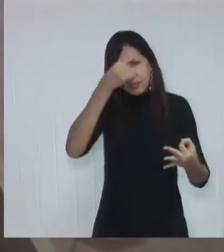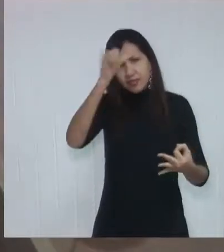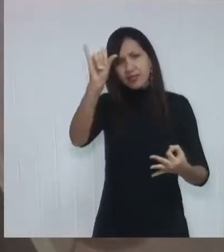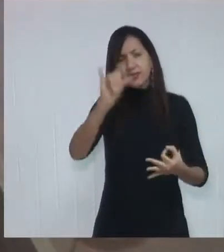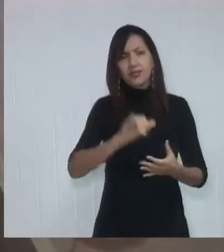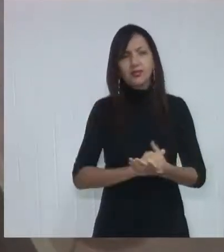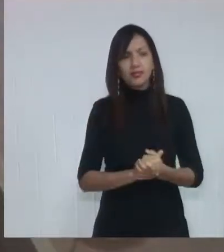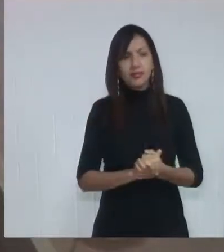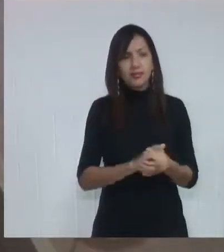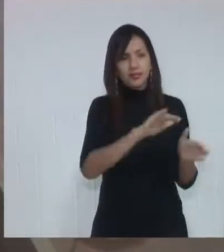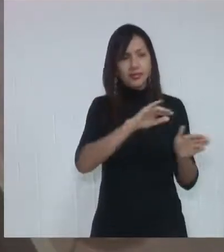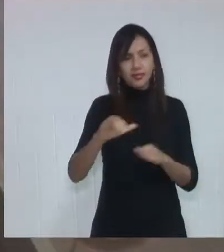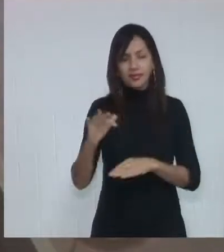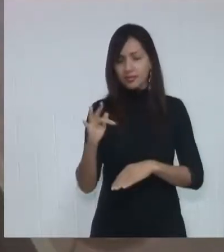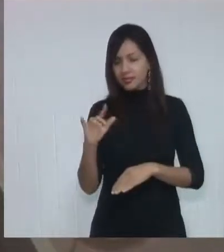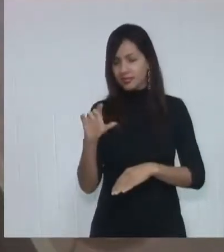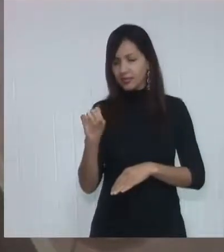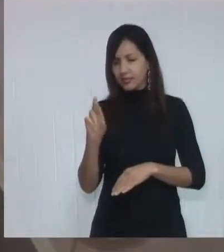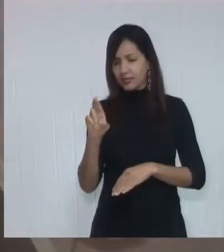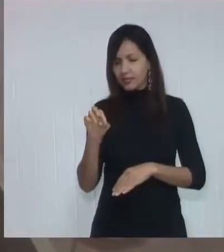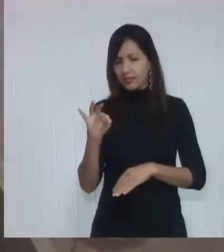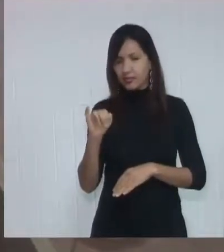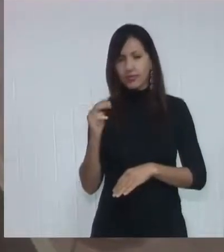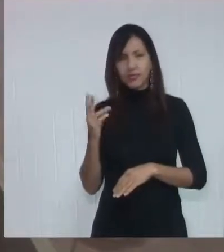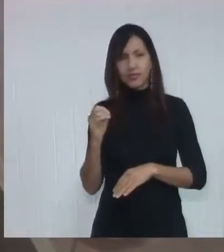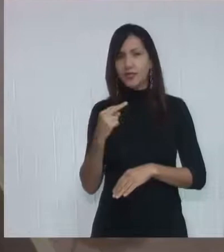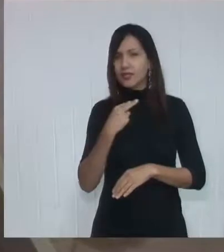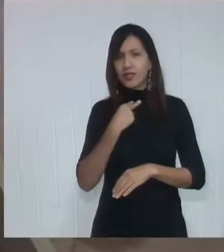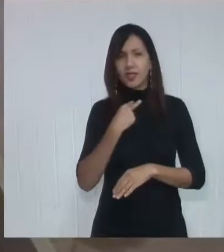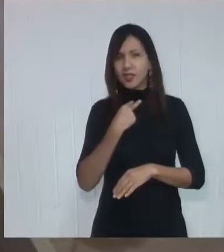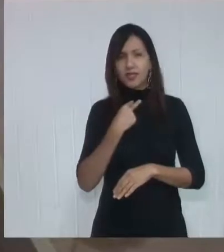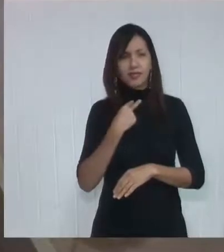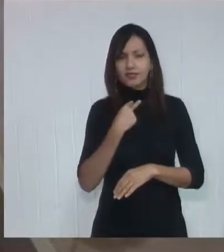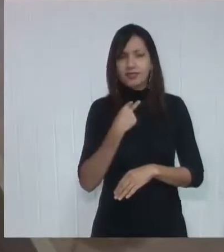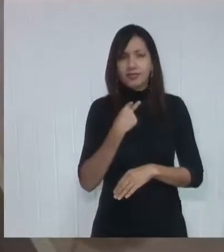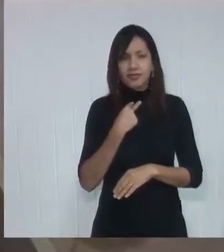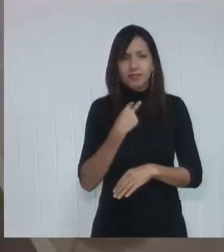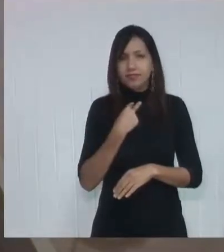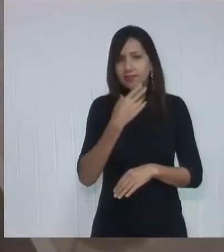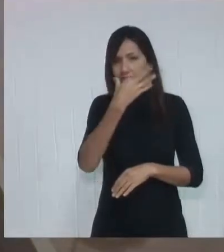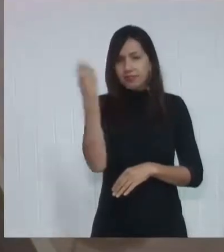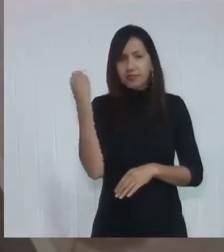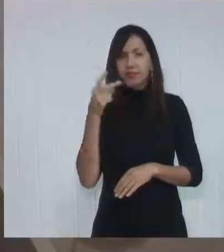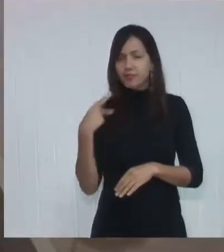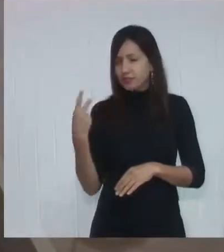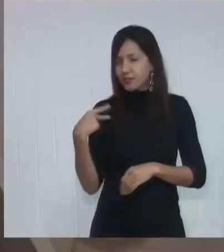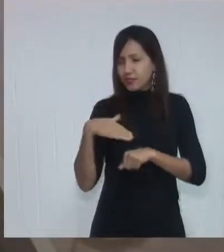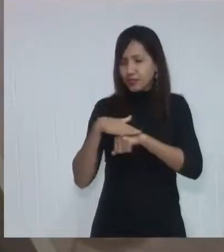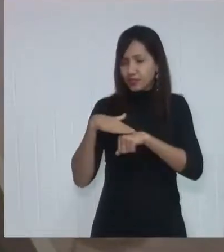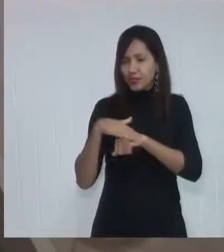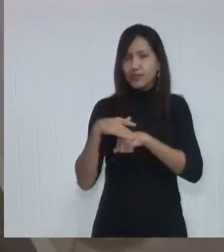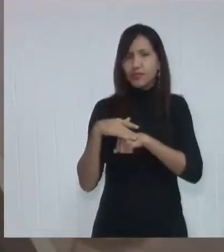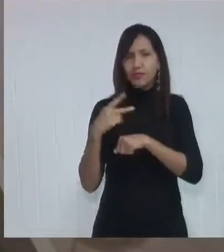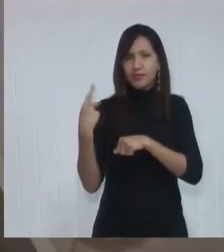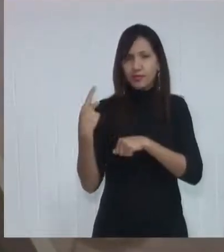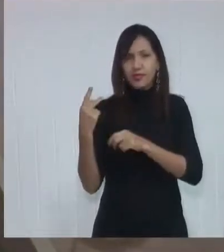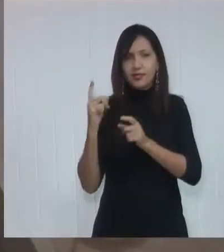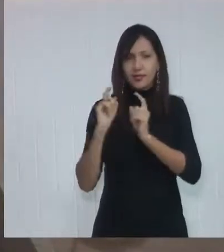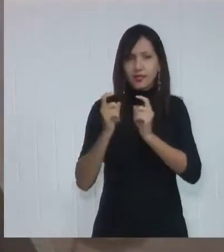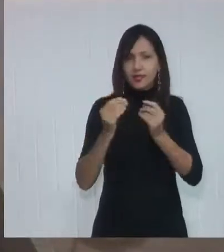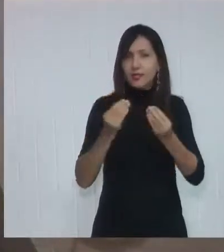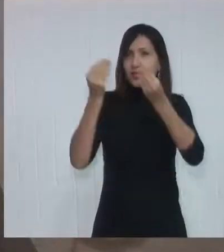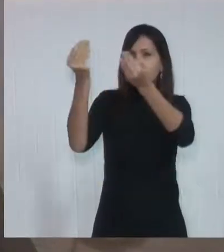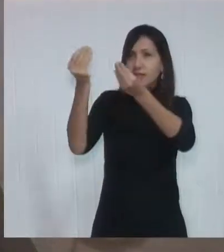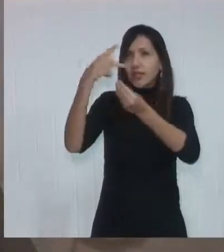E, Florentino, não poderia deixar de comentar. Estamos juntos aqui, nós sempre comentamos sobre isso nas nossas reuniões, levamos isso ao prefeito